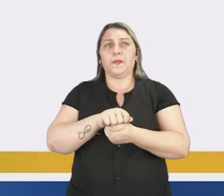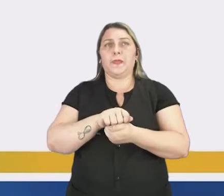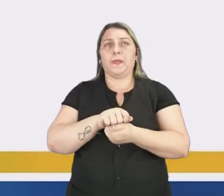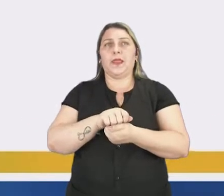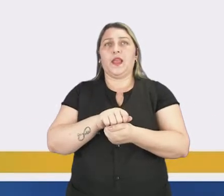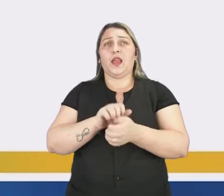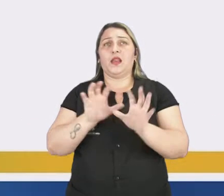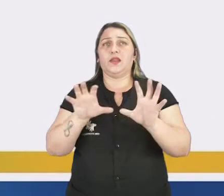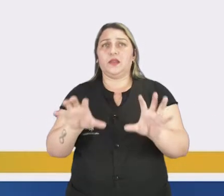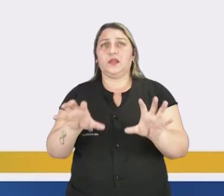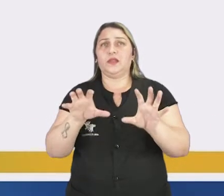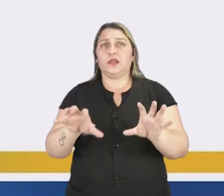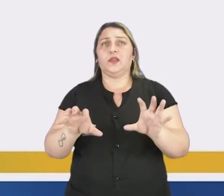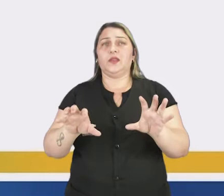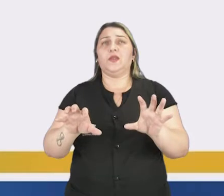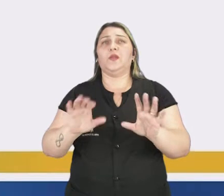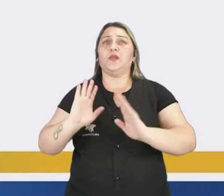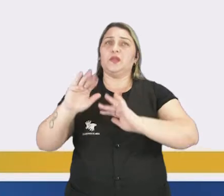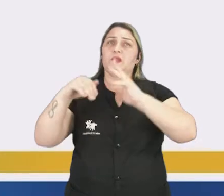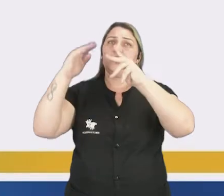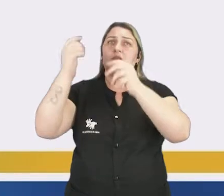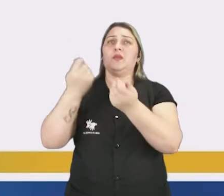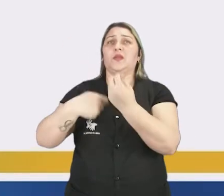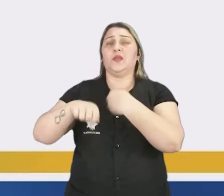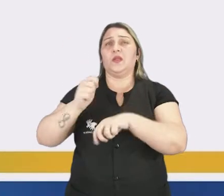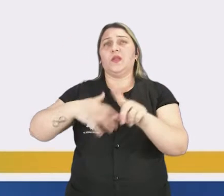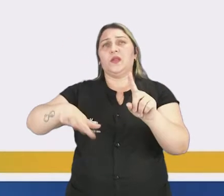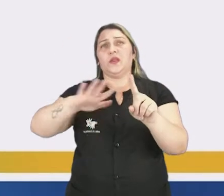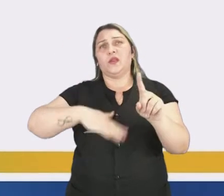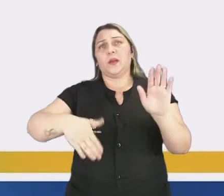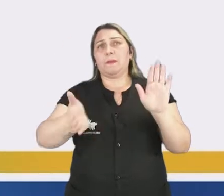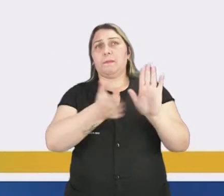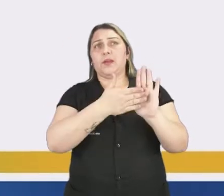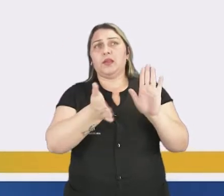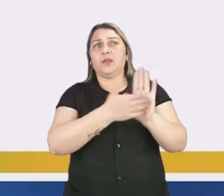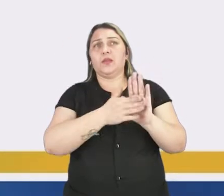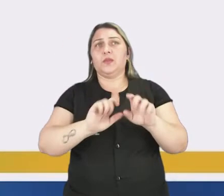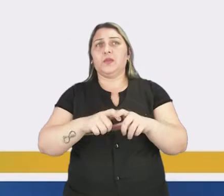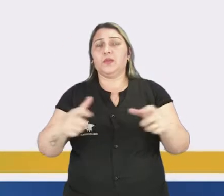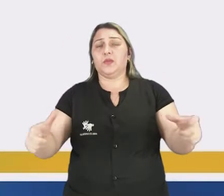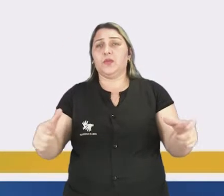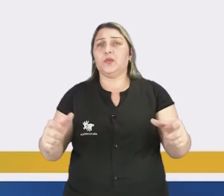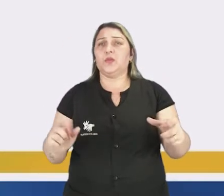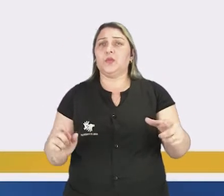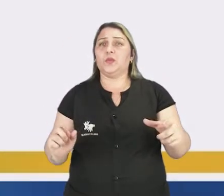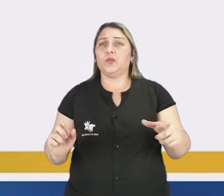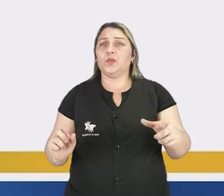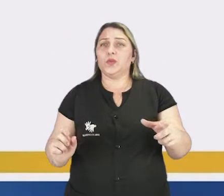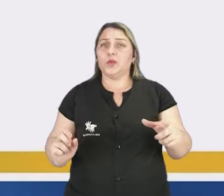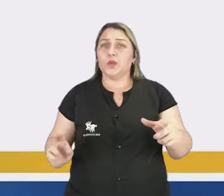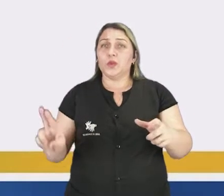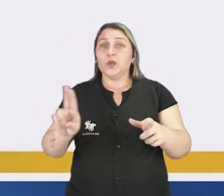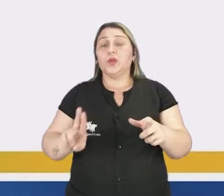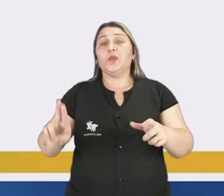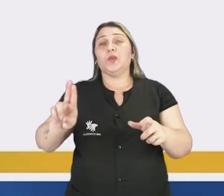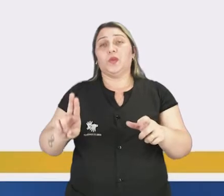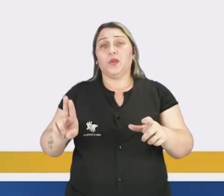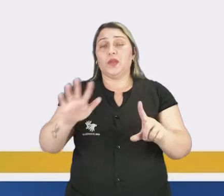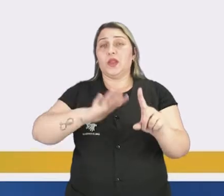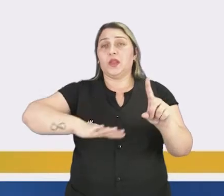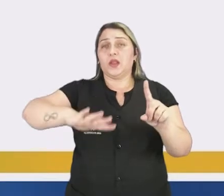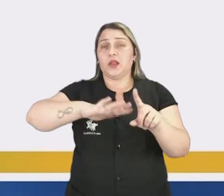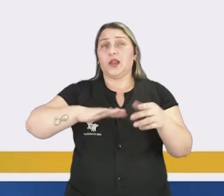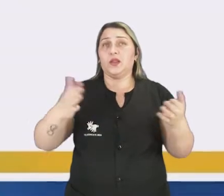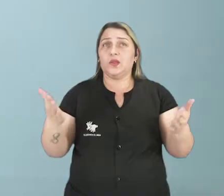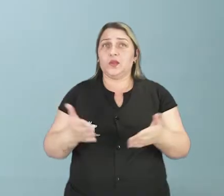Nesse sentido, o desenvolvimento econômico-social é pautado pelo aumento do consumo, ou seja, a sociedade hoje que está